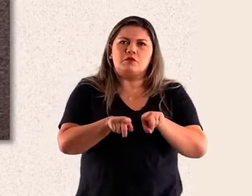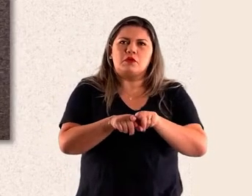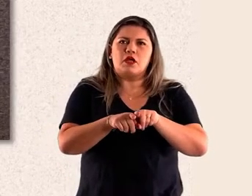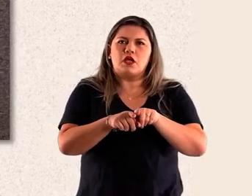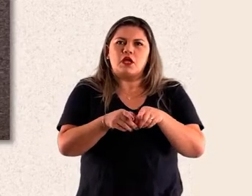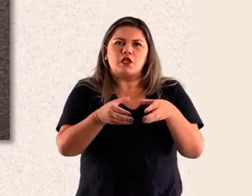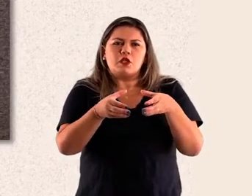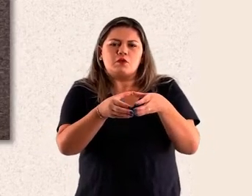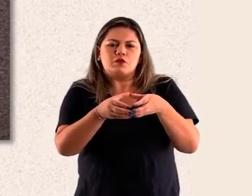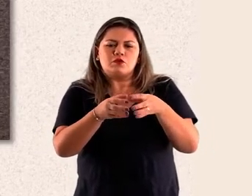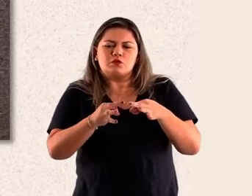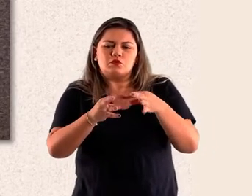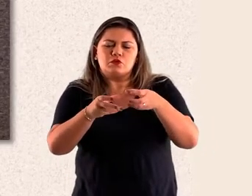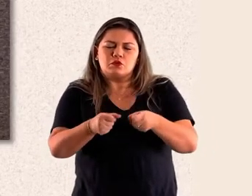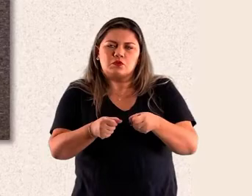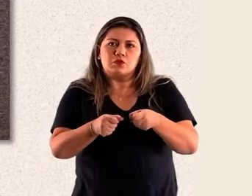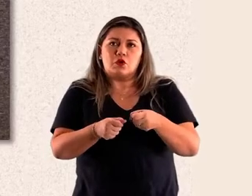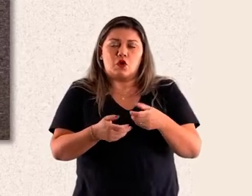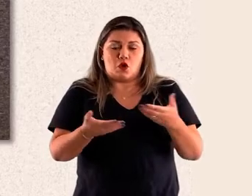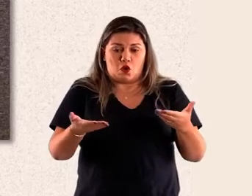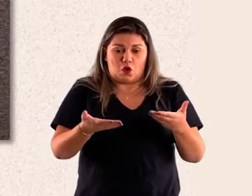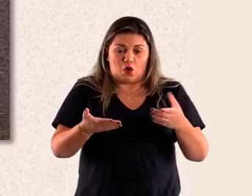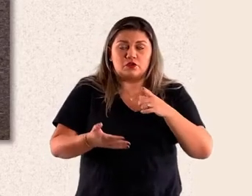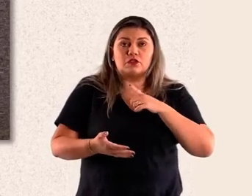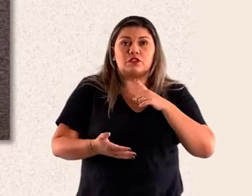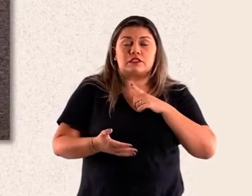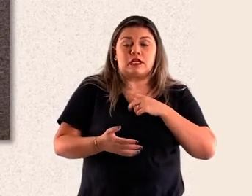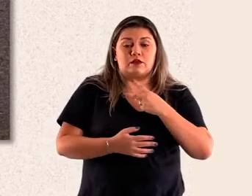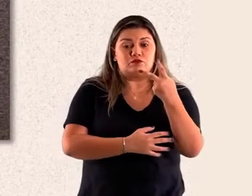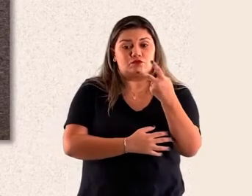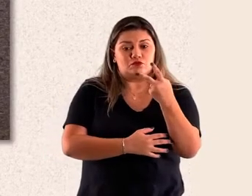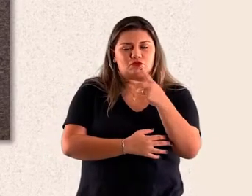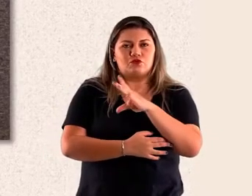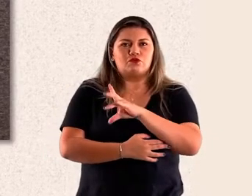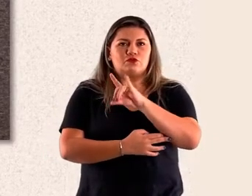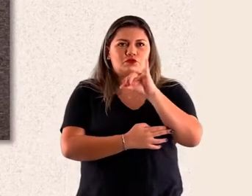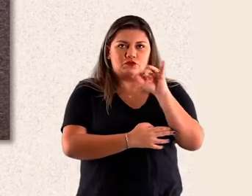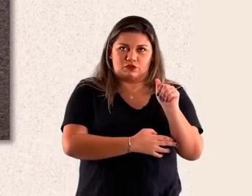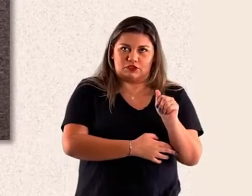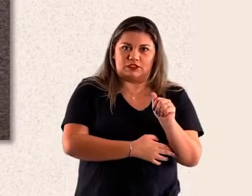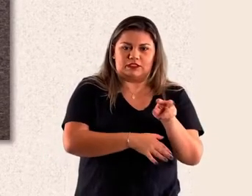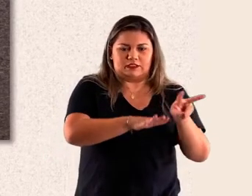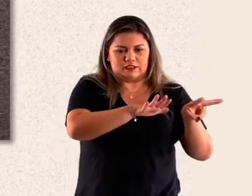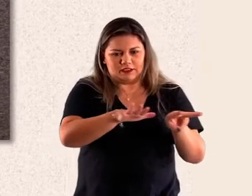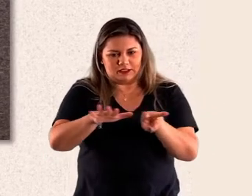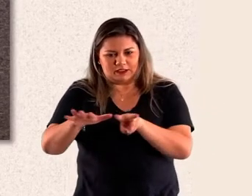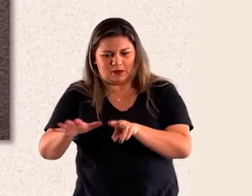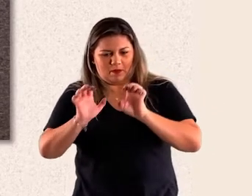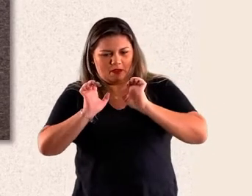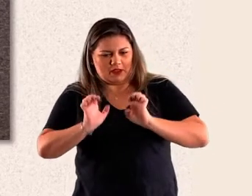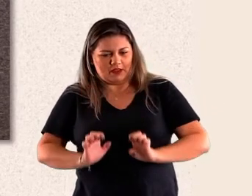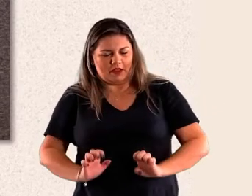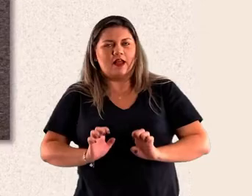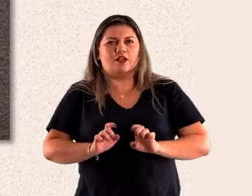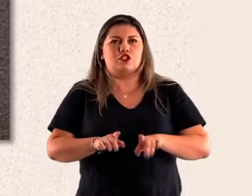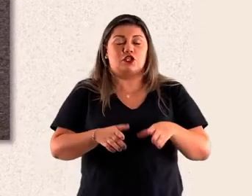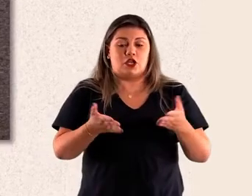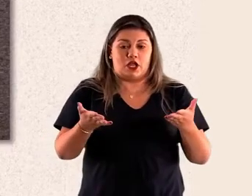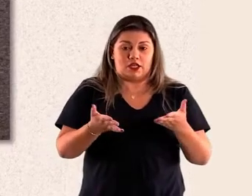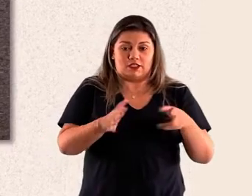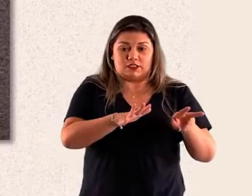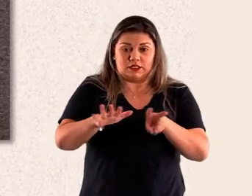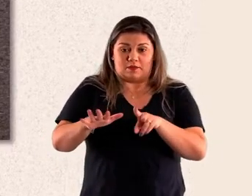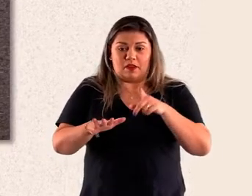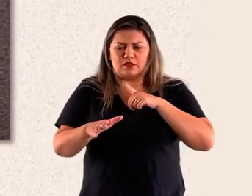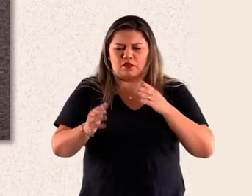todo eu te agradeço e hoje a gente tá aqui no segundo dia de semana da ética né E essa semana tem como